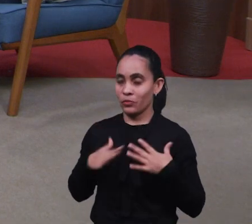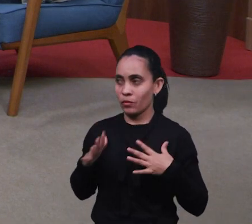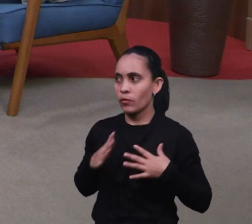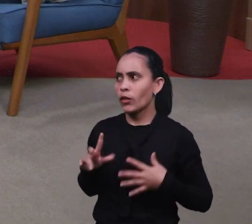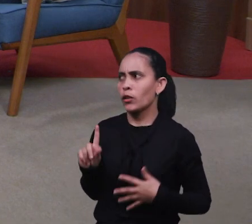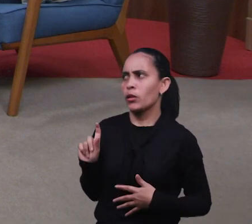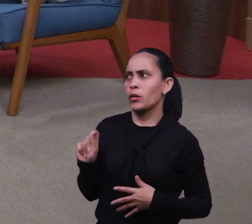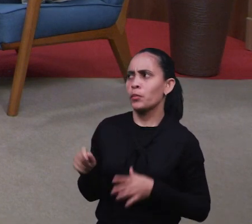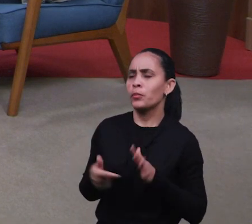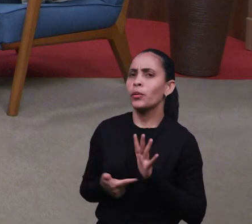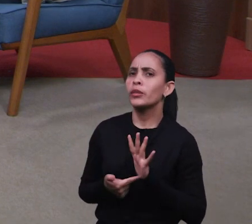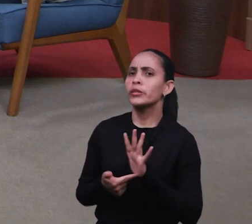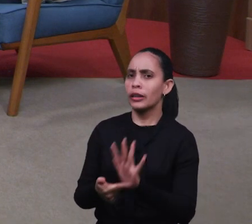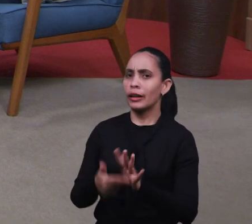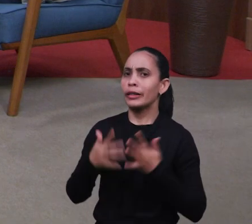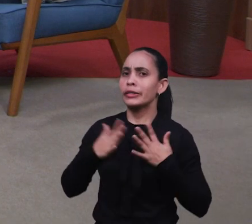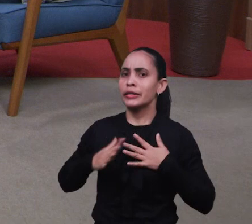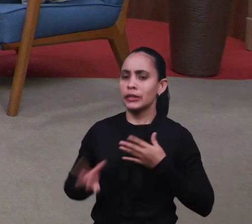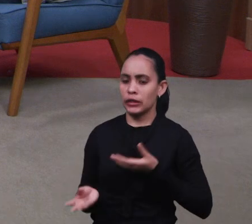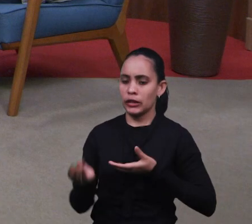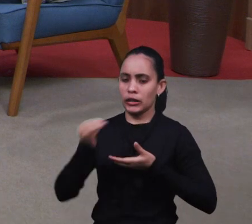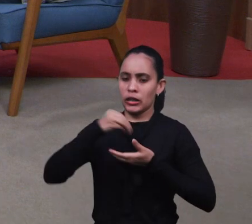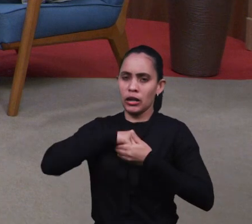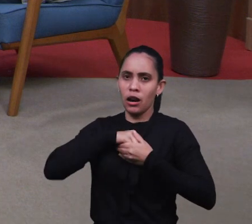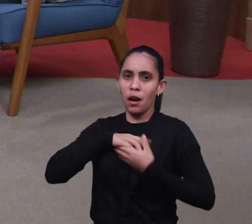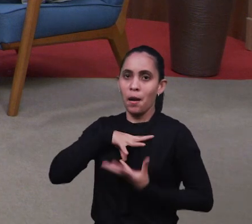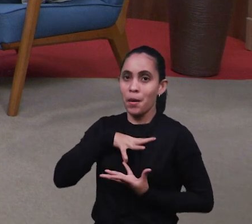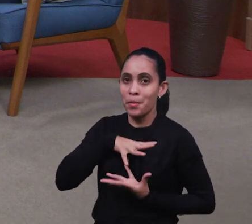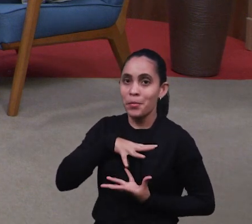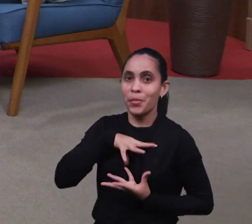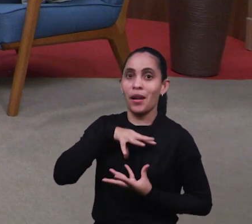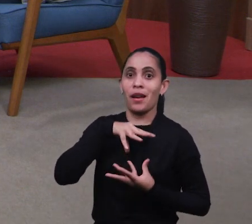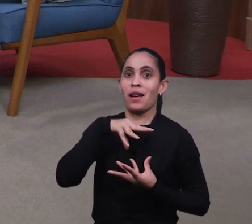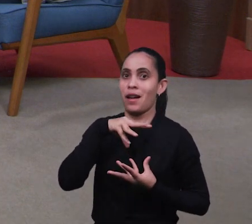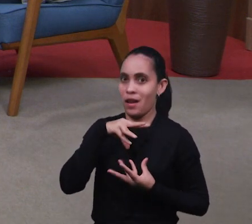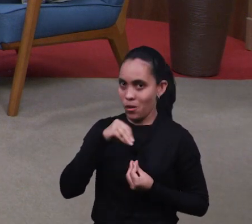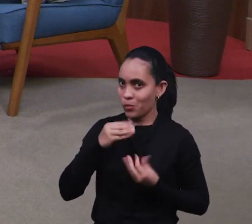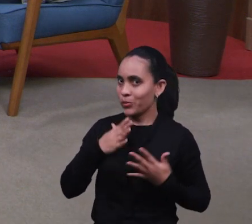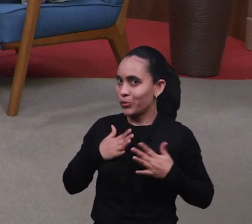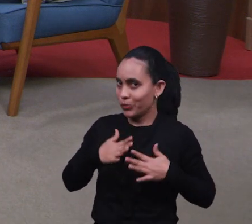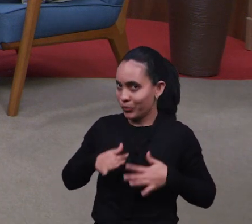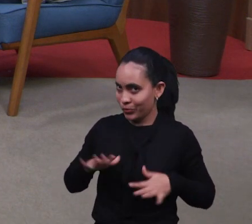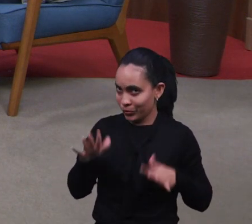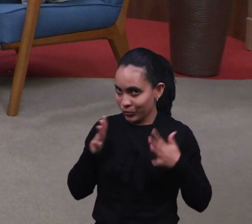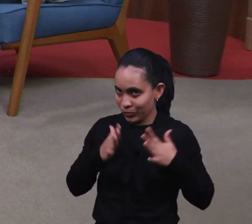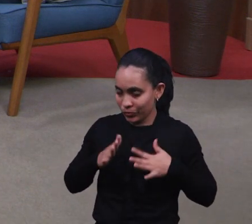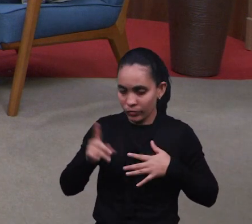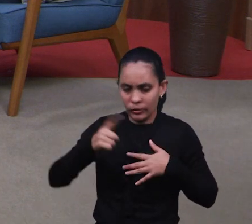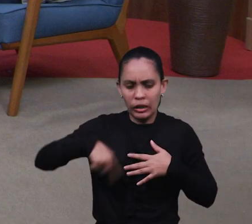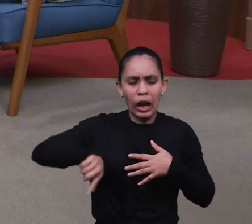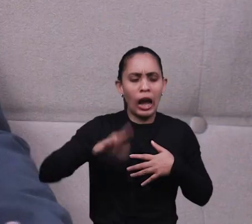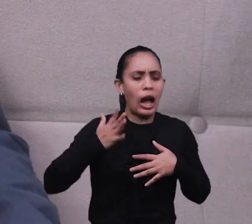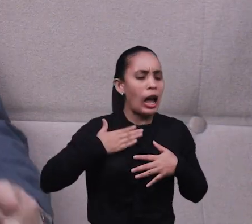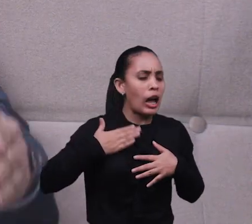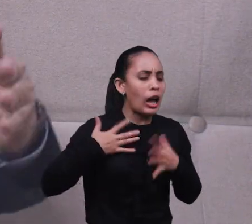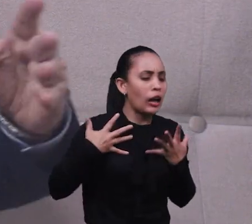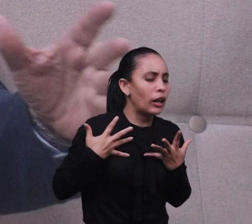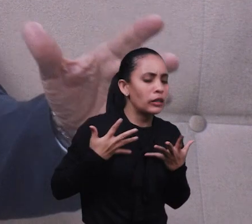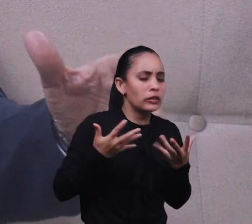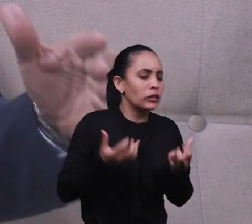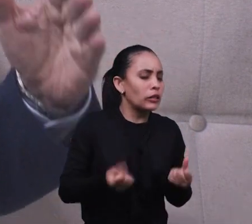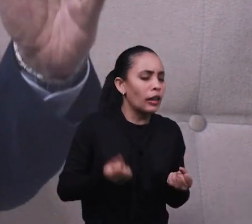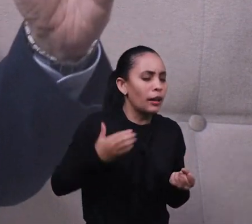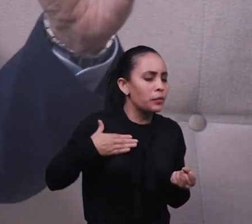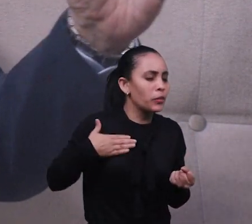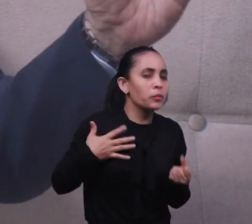descanso aqui para a alma. Esse descanso para a alma não é deitar numa cama, né, nem numa